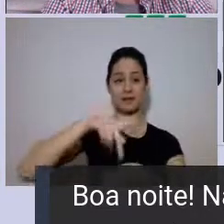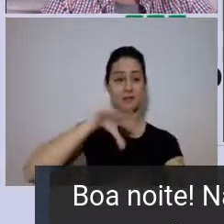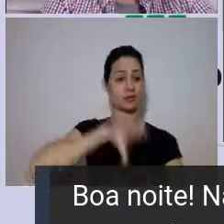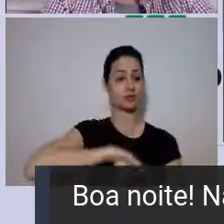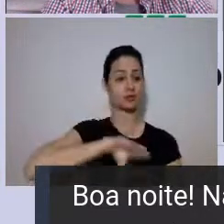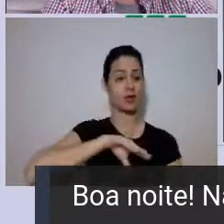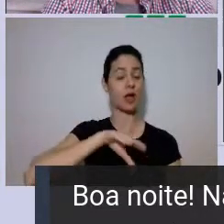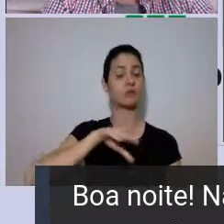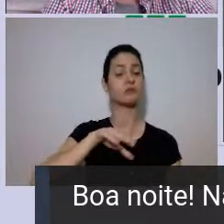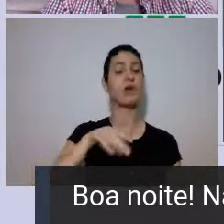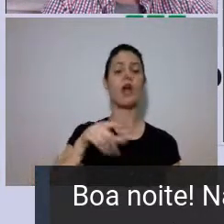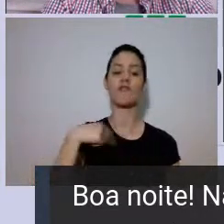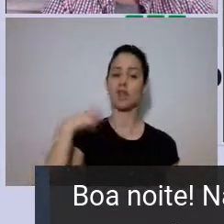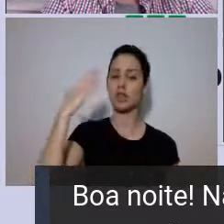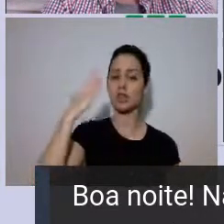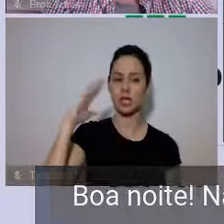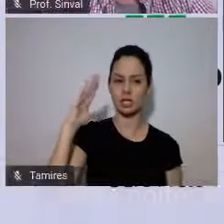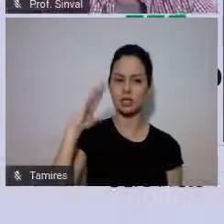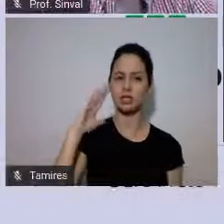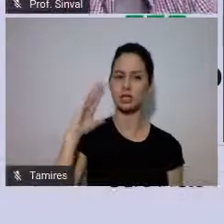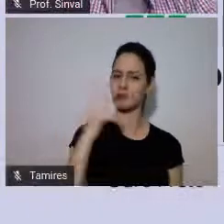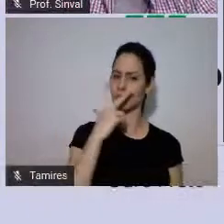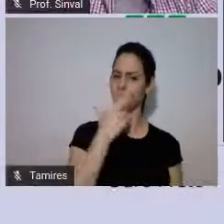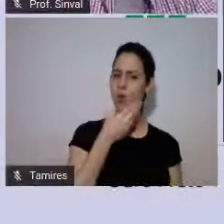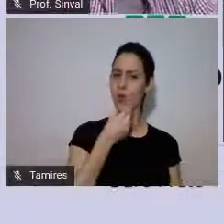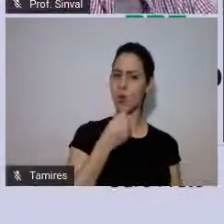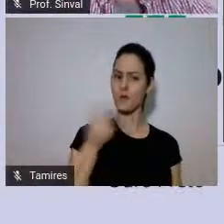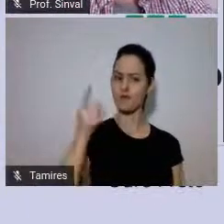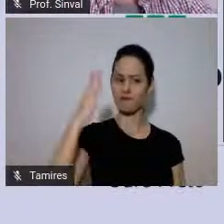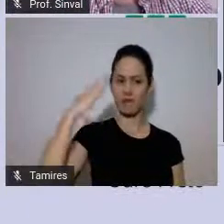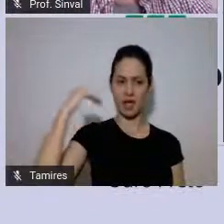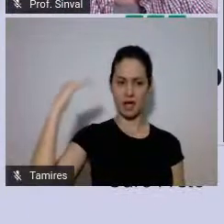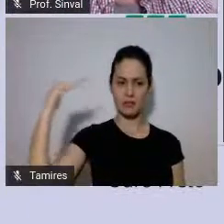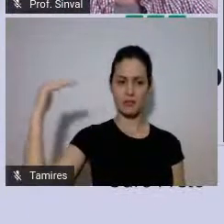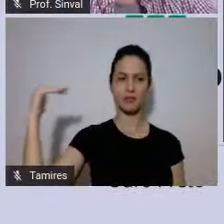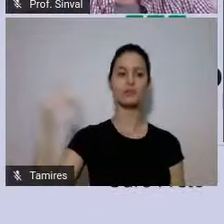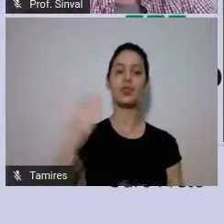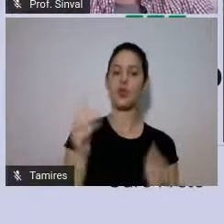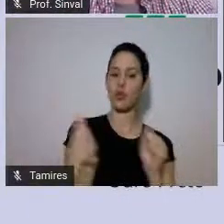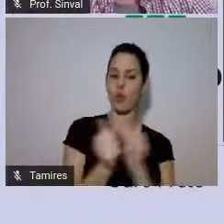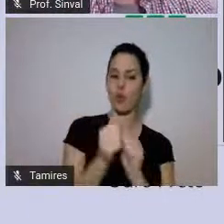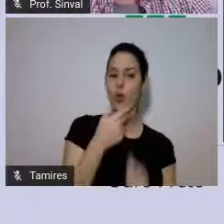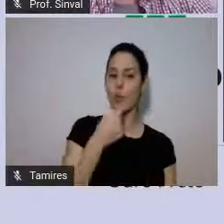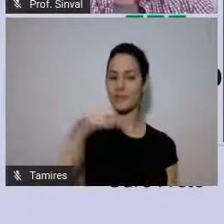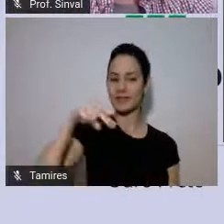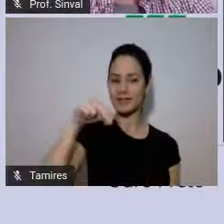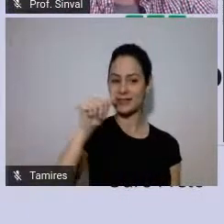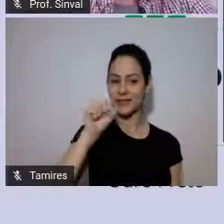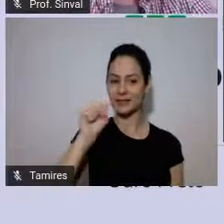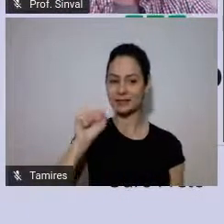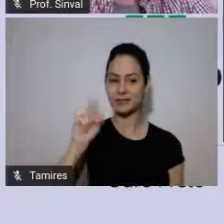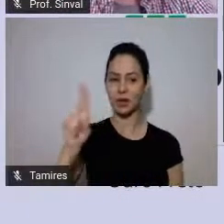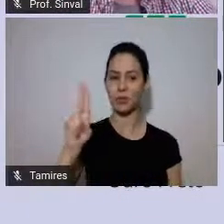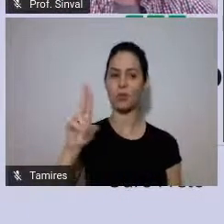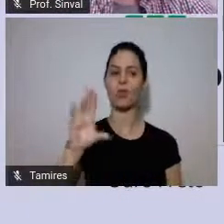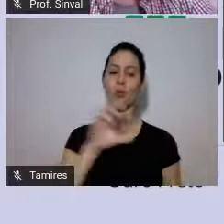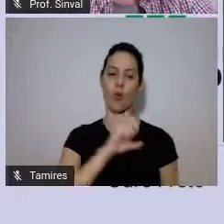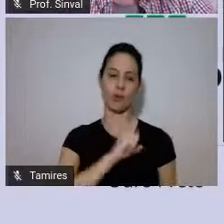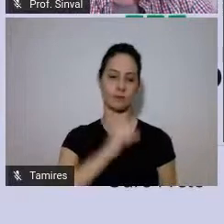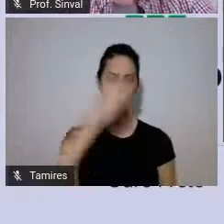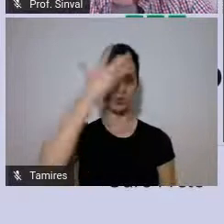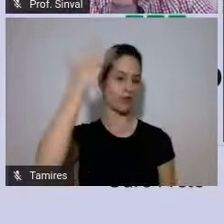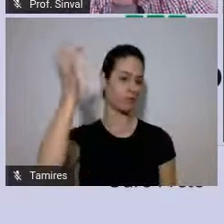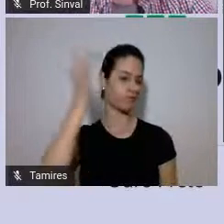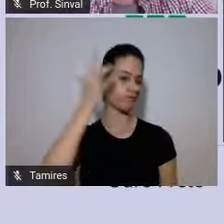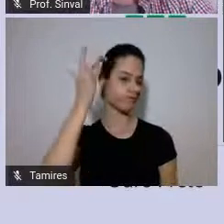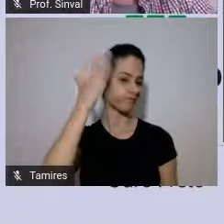ele vai ser recebido como um homem letrado. Nassau gostava de se juntar aos homens letrados da colônia, e ele vai